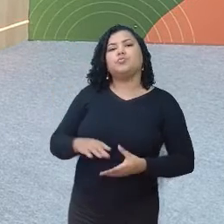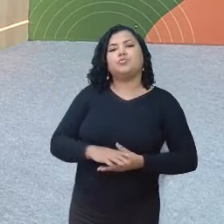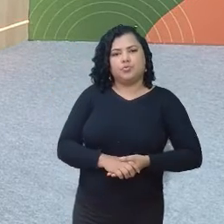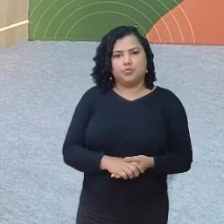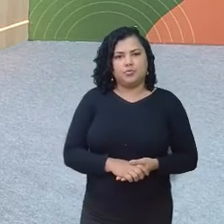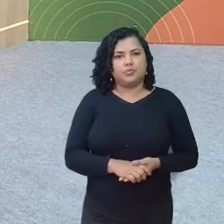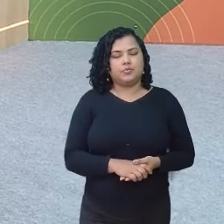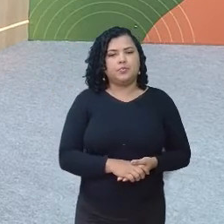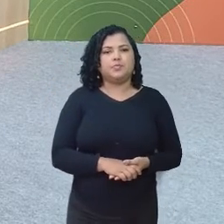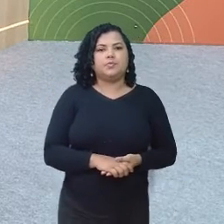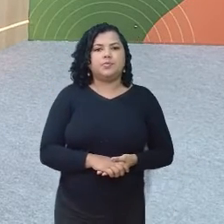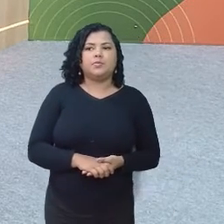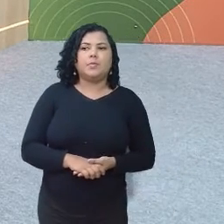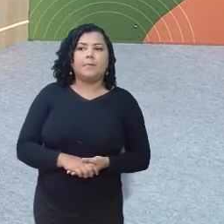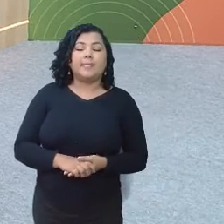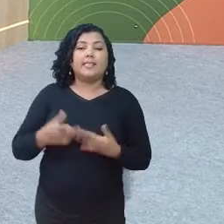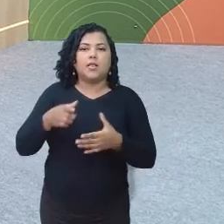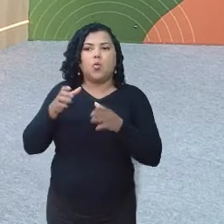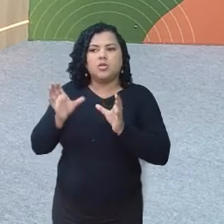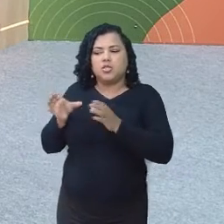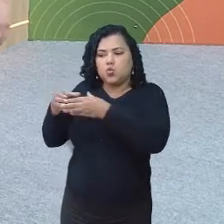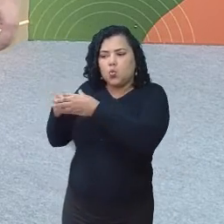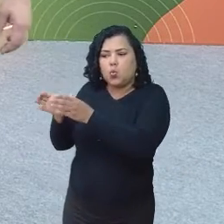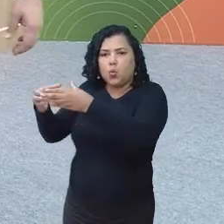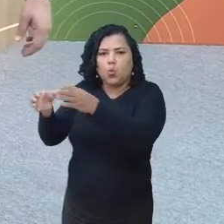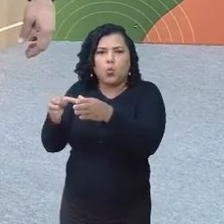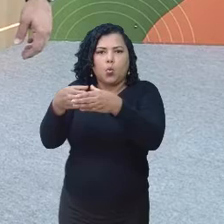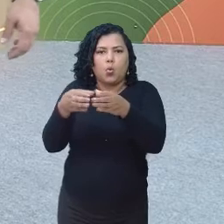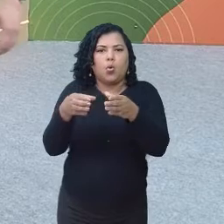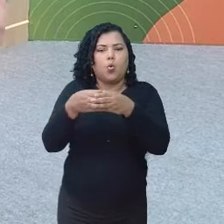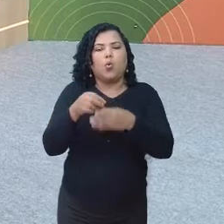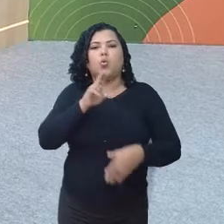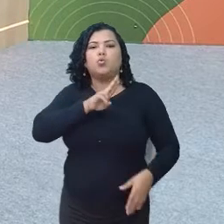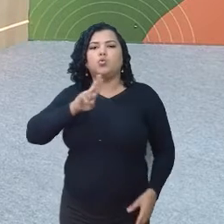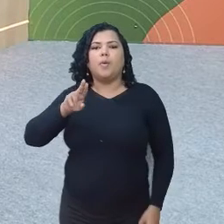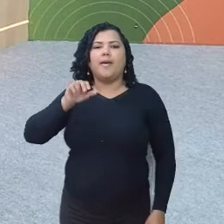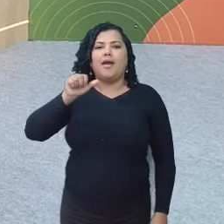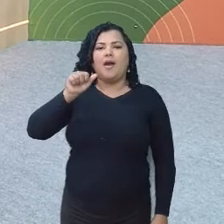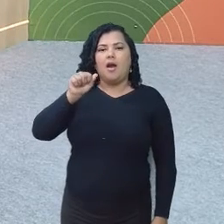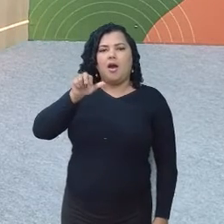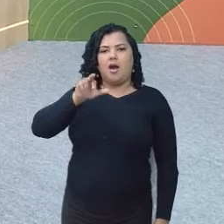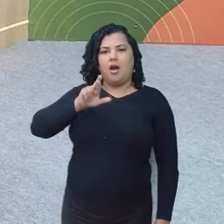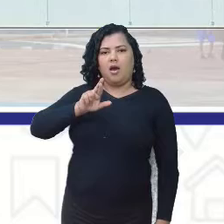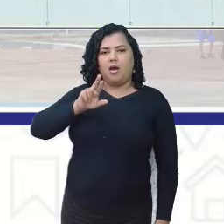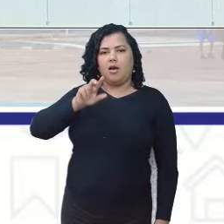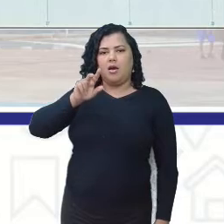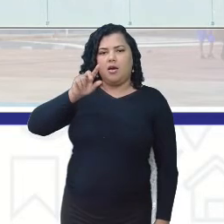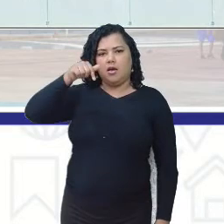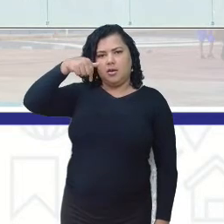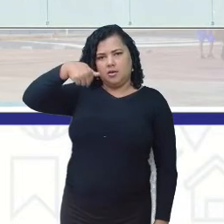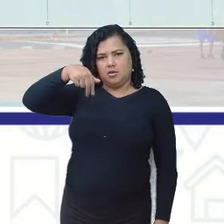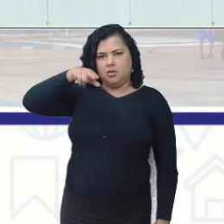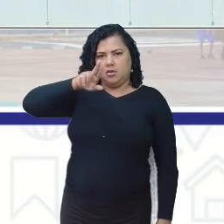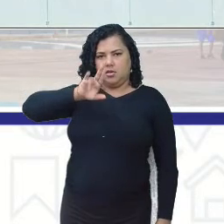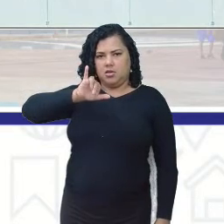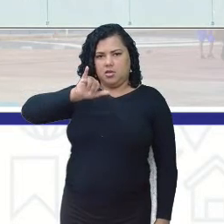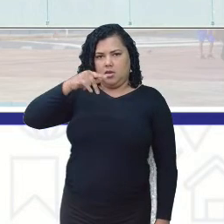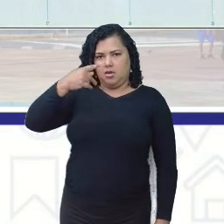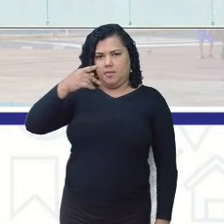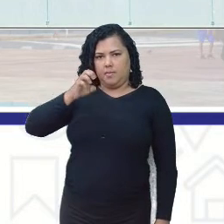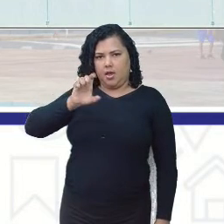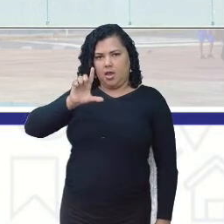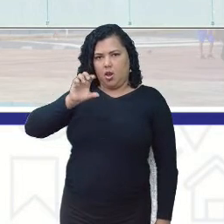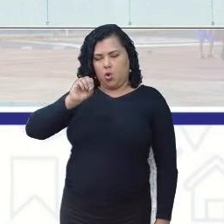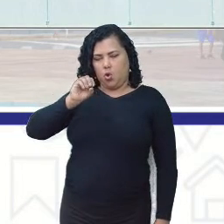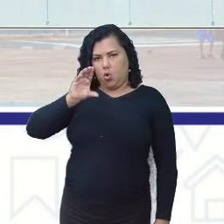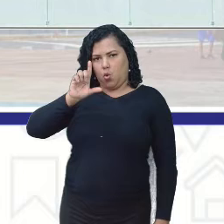né? Que forma aqui o que a gente chama de arquipélago, né, de Açores. Então, esse conjunto dessas ilhas aqui,